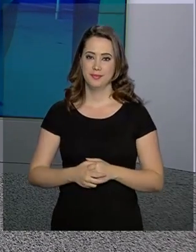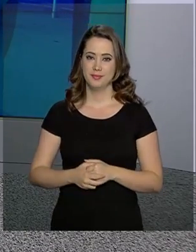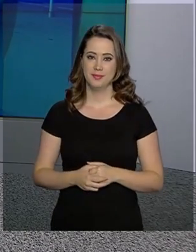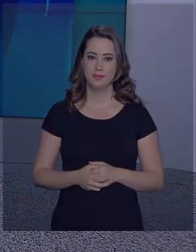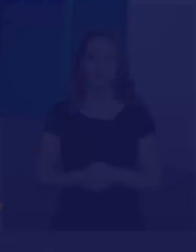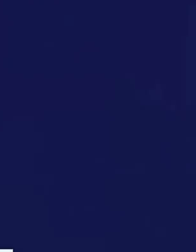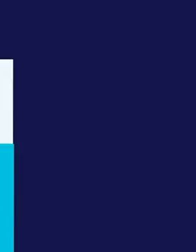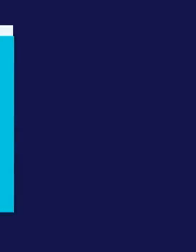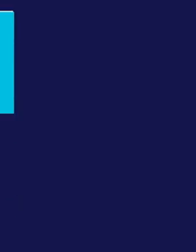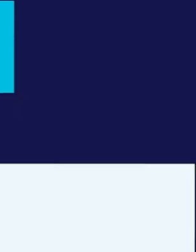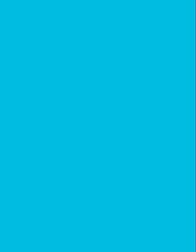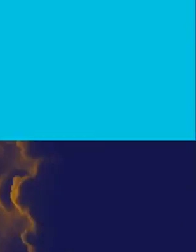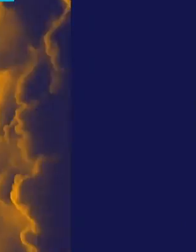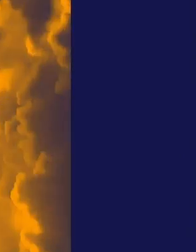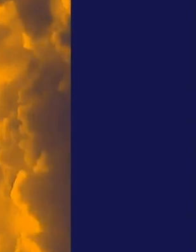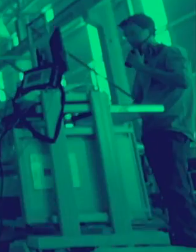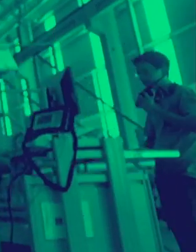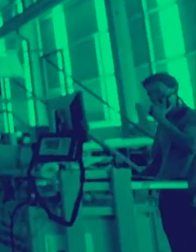agora.